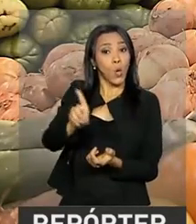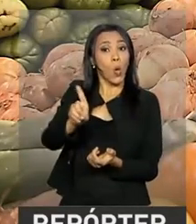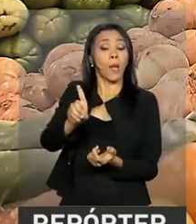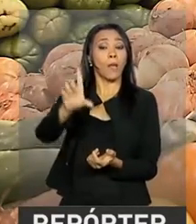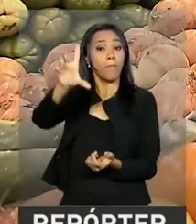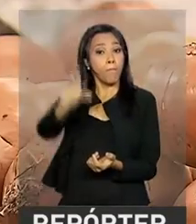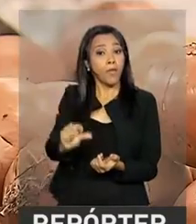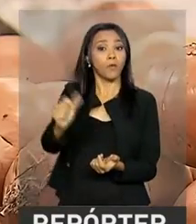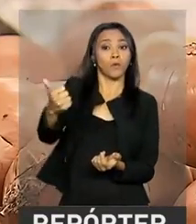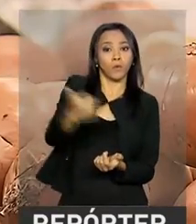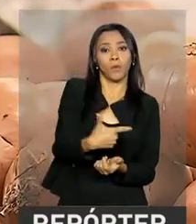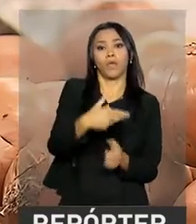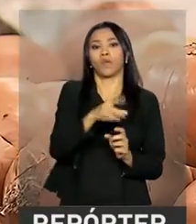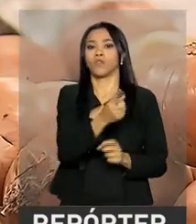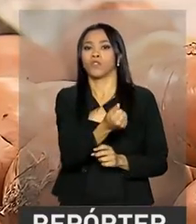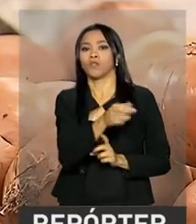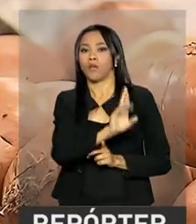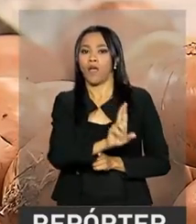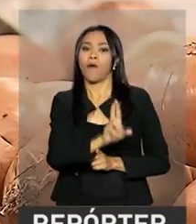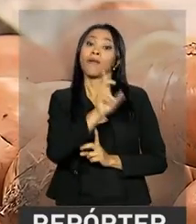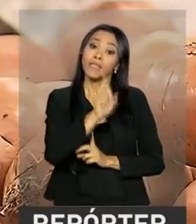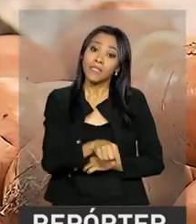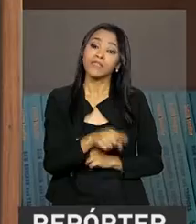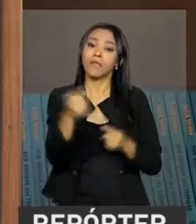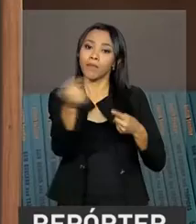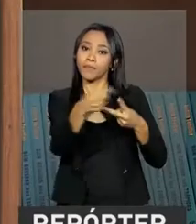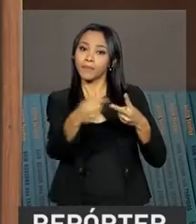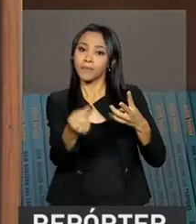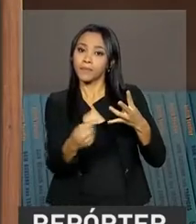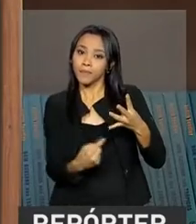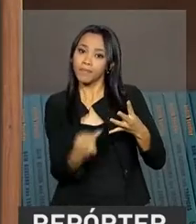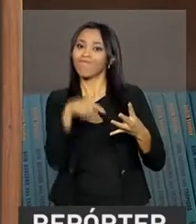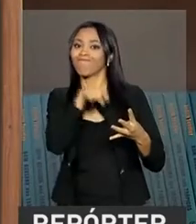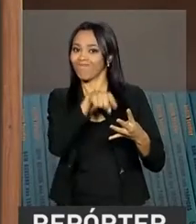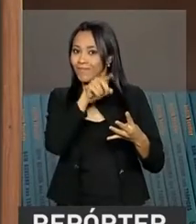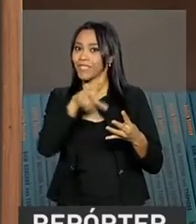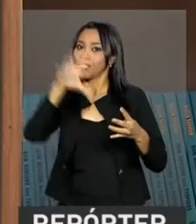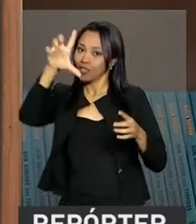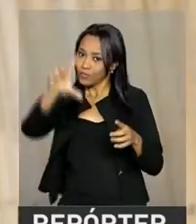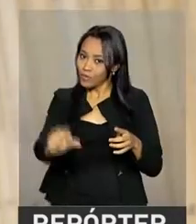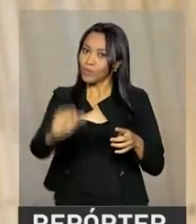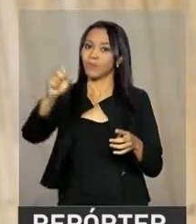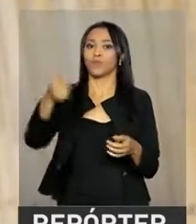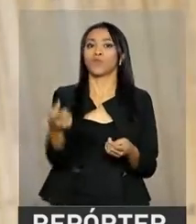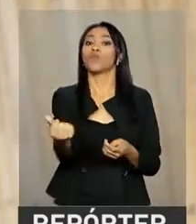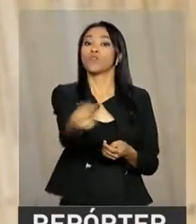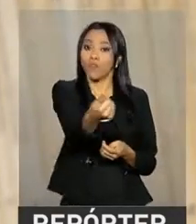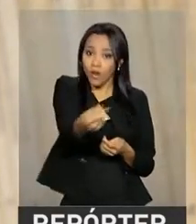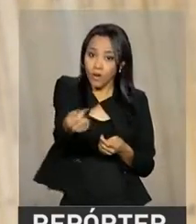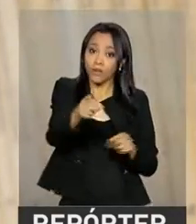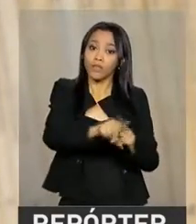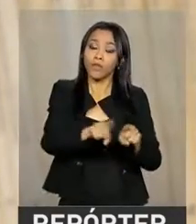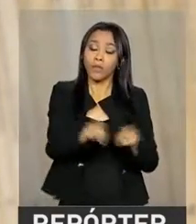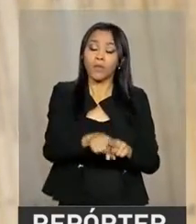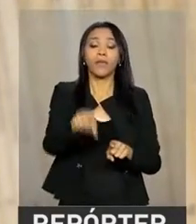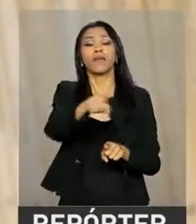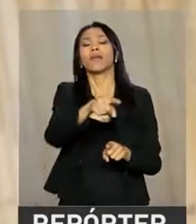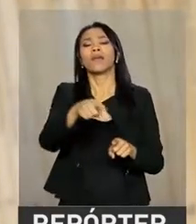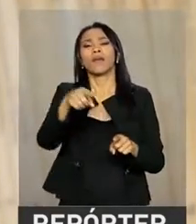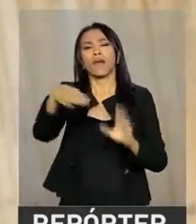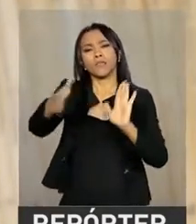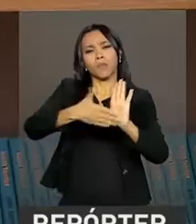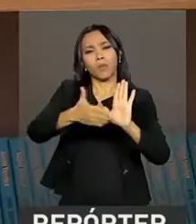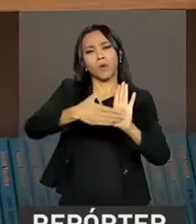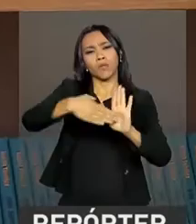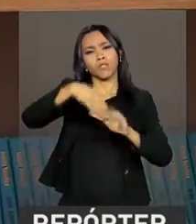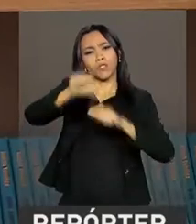relação ao real são fatores apontados por economista para queda nos três além da agenda de reformas do